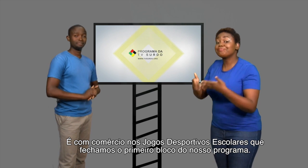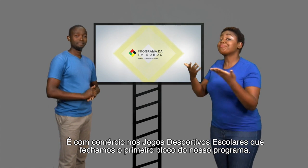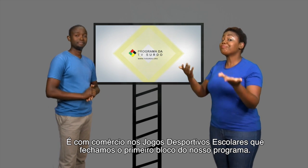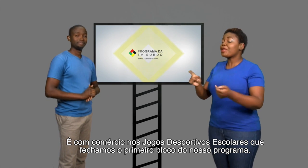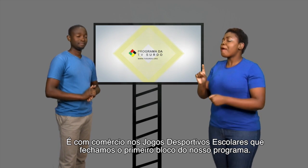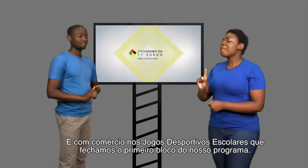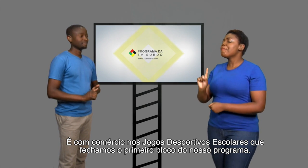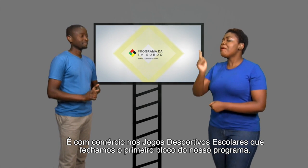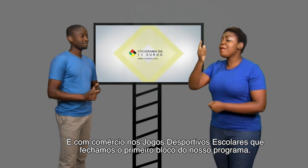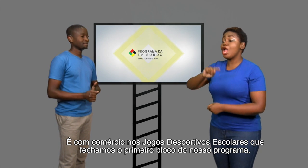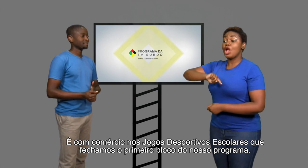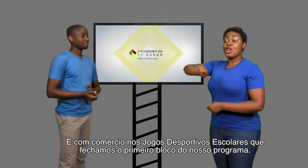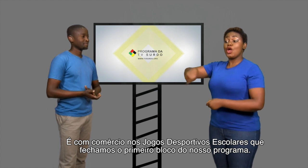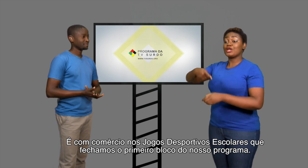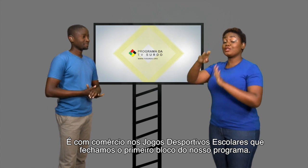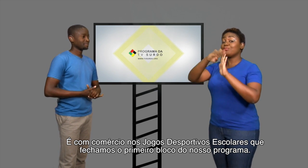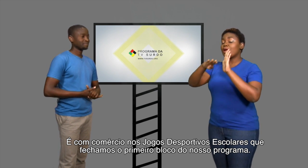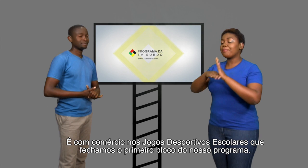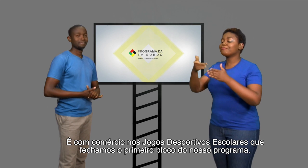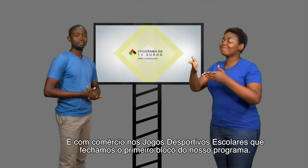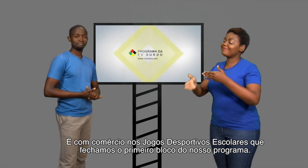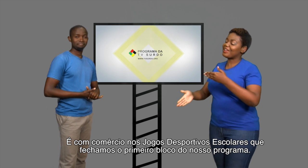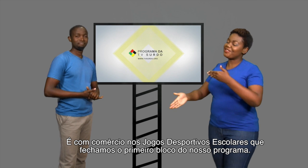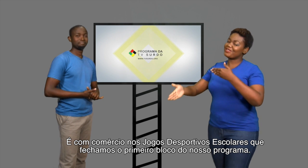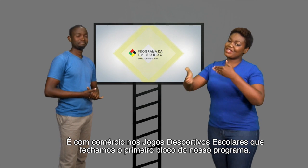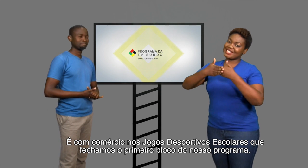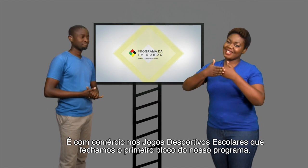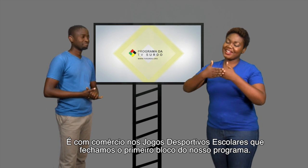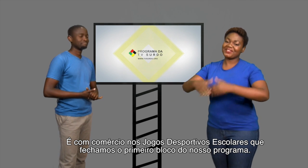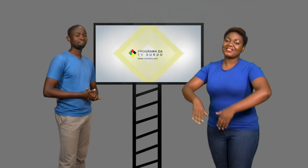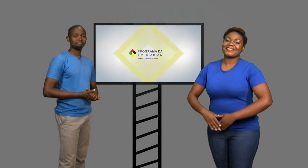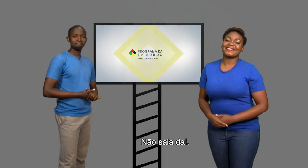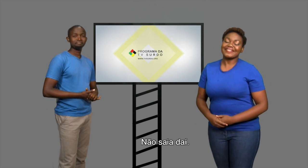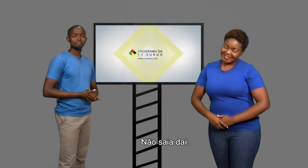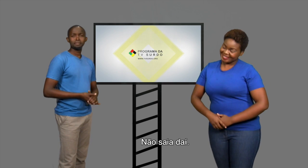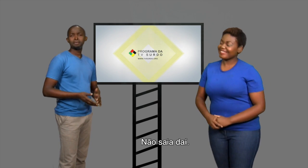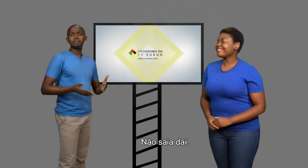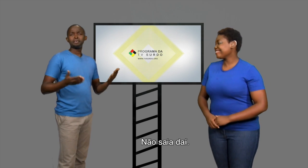desportivos escolares que fechamos o primeiro bloco do nosso programa.